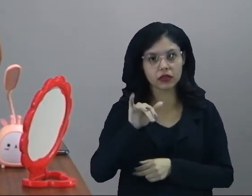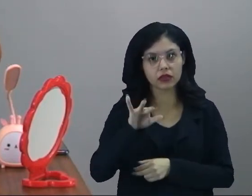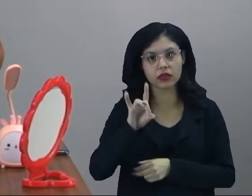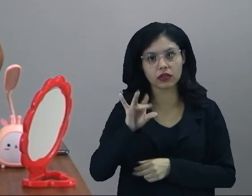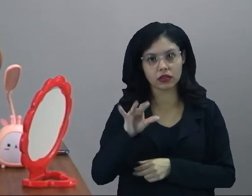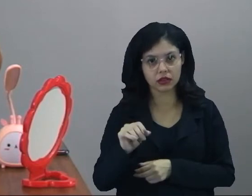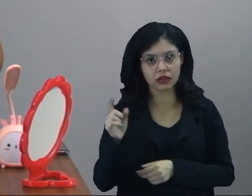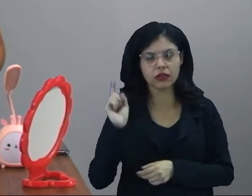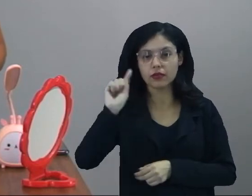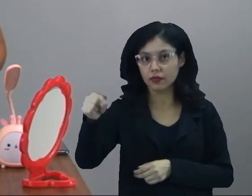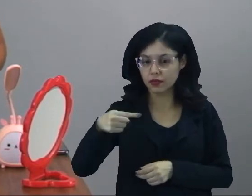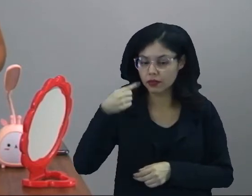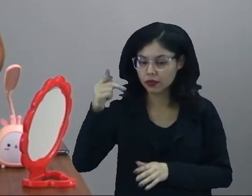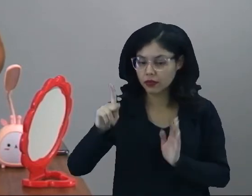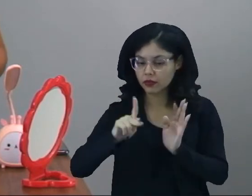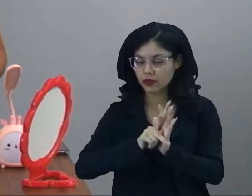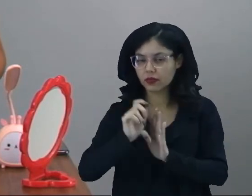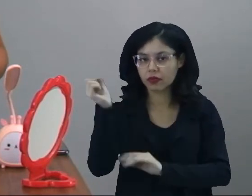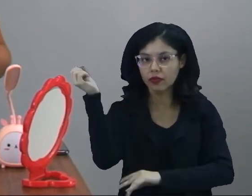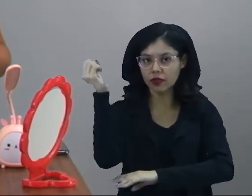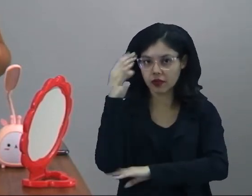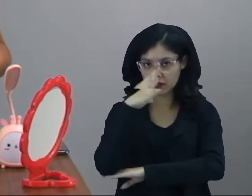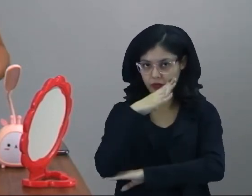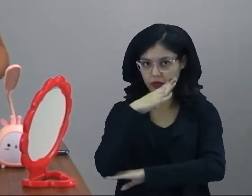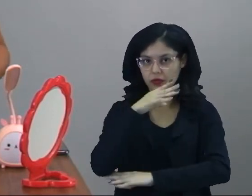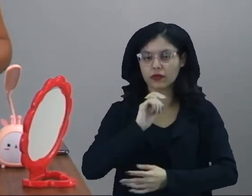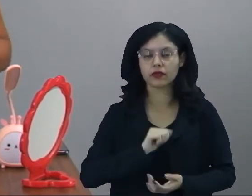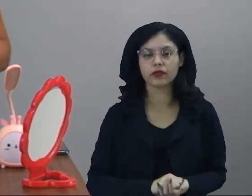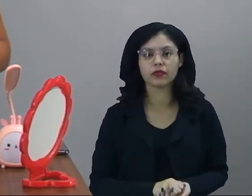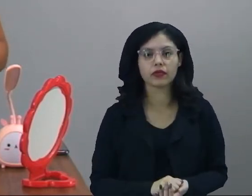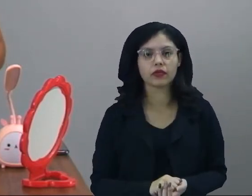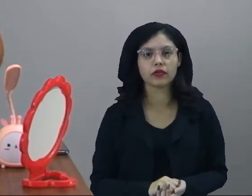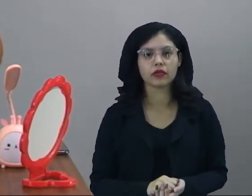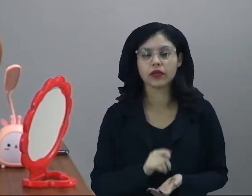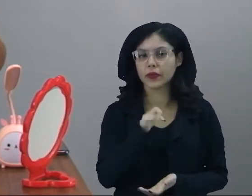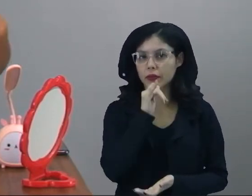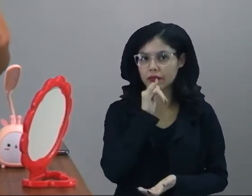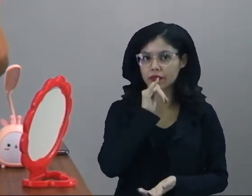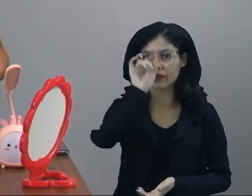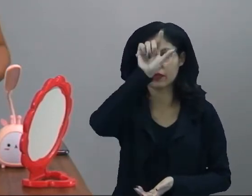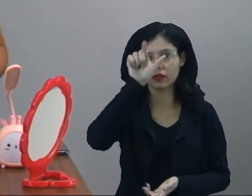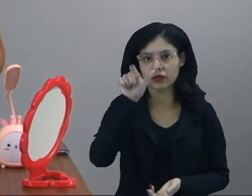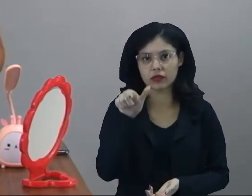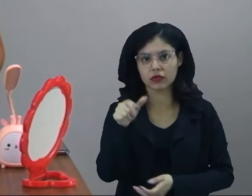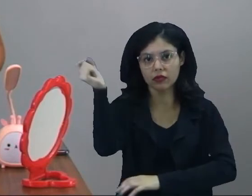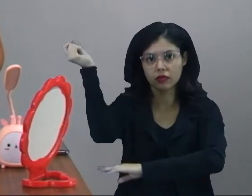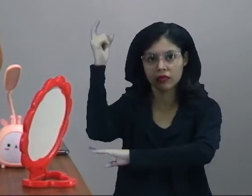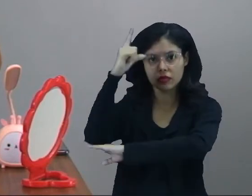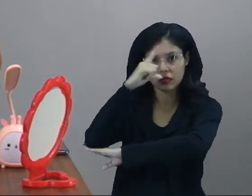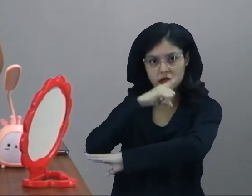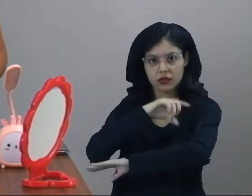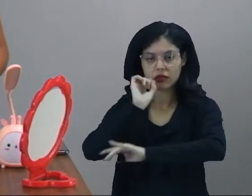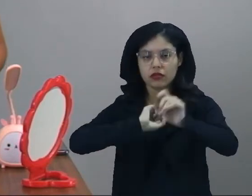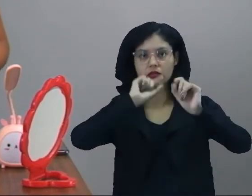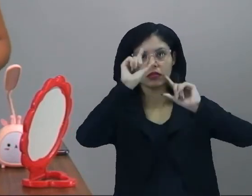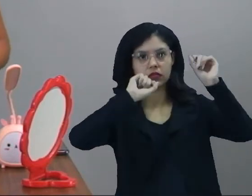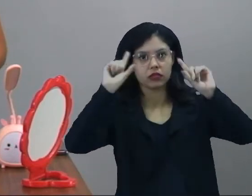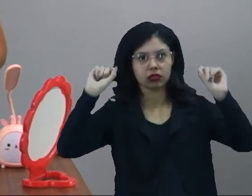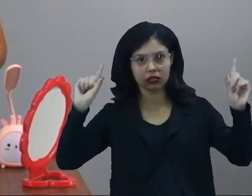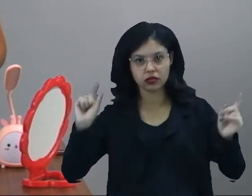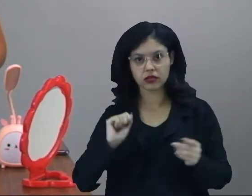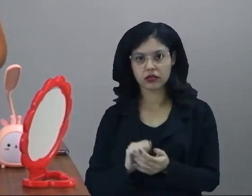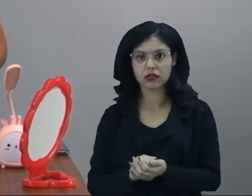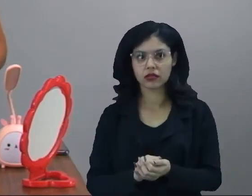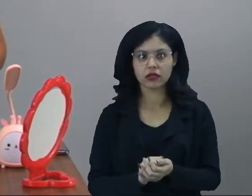luminosos, aqueles que possuem luz própria. Exemplo, o Sol, as estrelas,